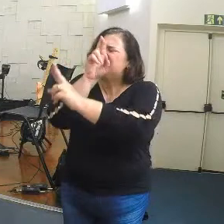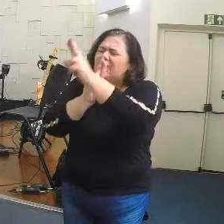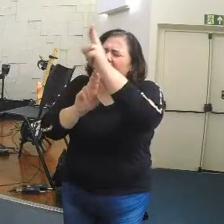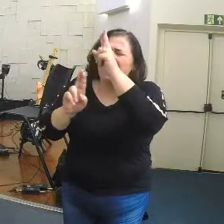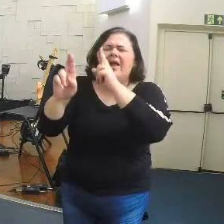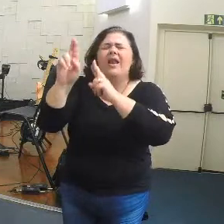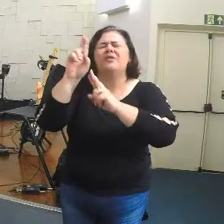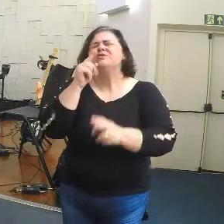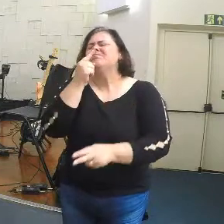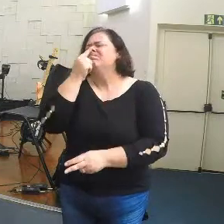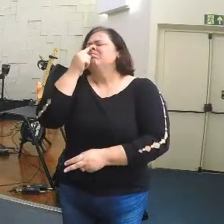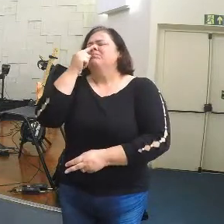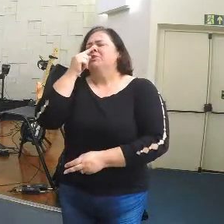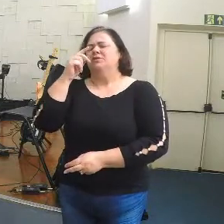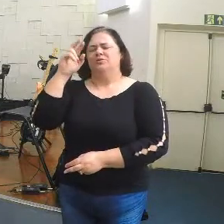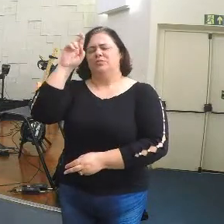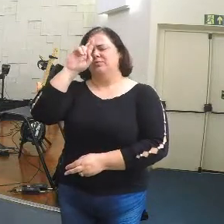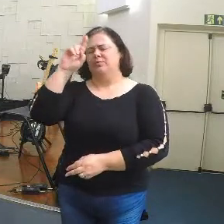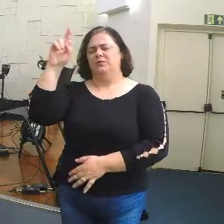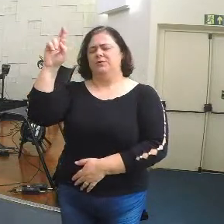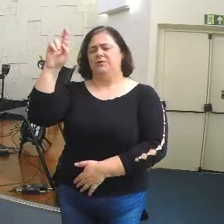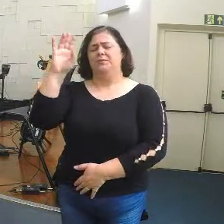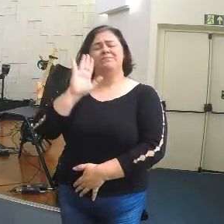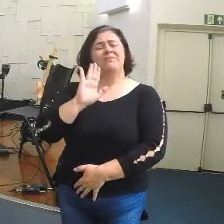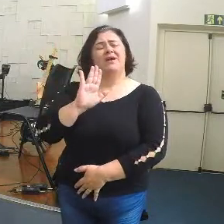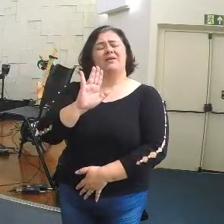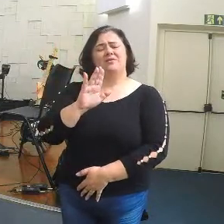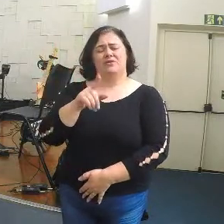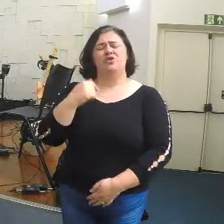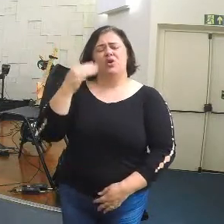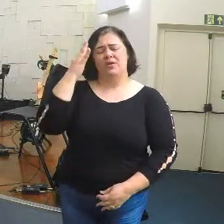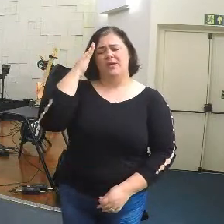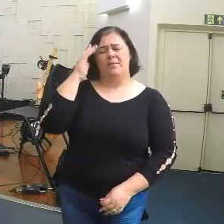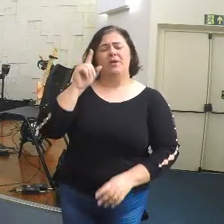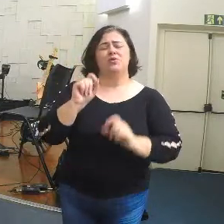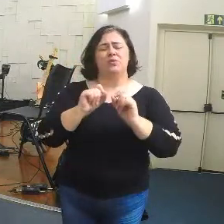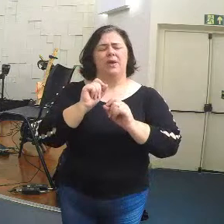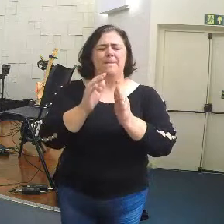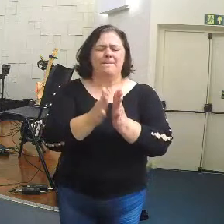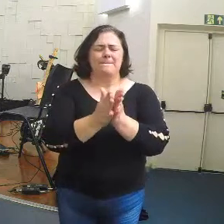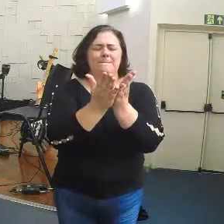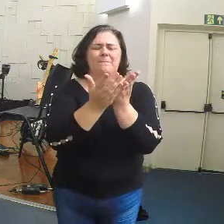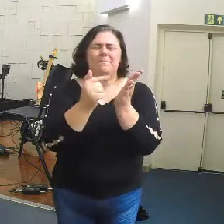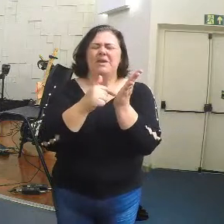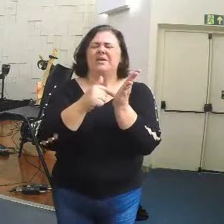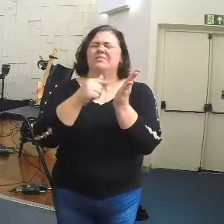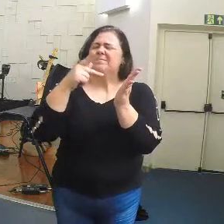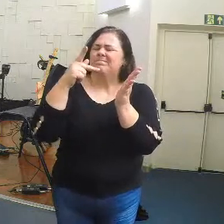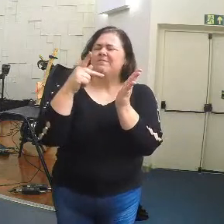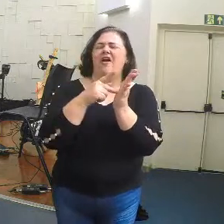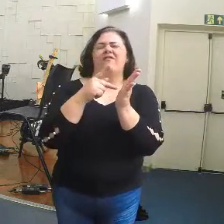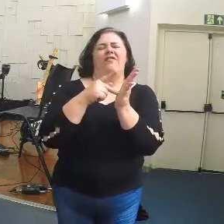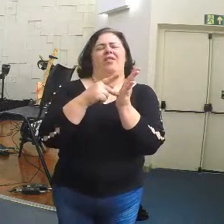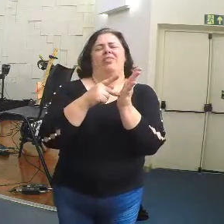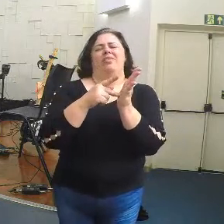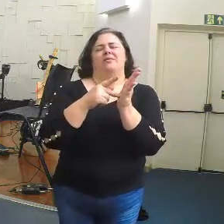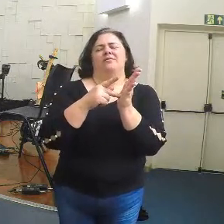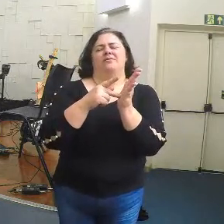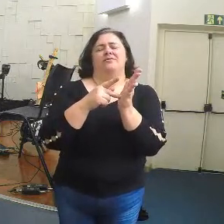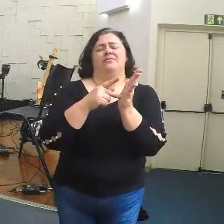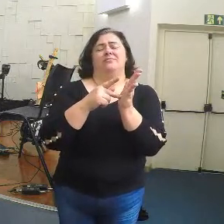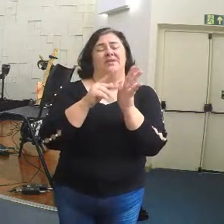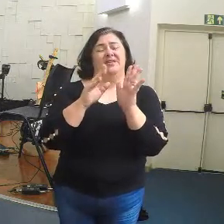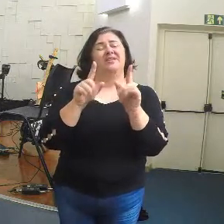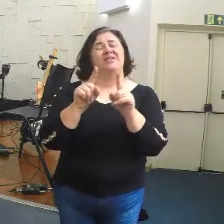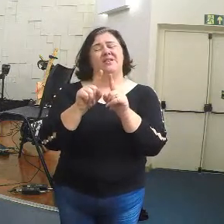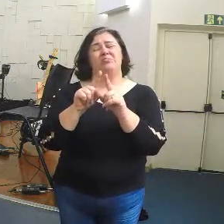Mas nós reconhecemos, ó Deus, primeiro que a Tua palavra é a verdade, e depois que nós somos